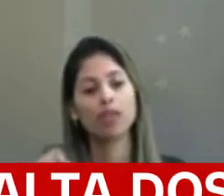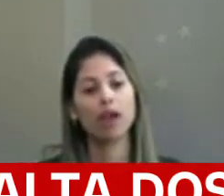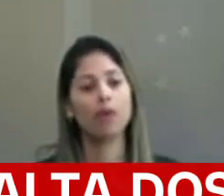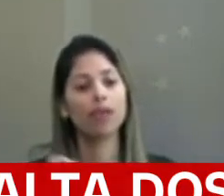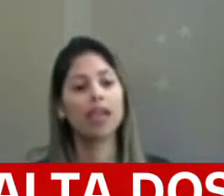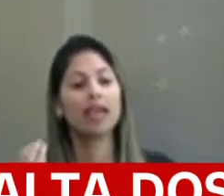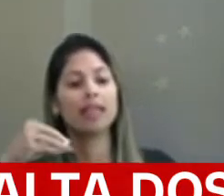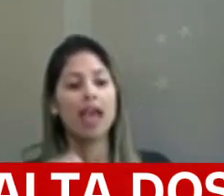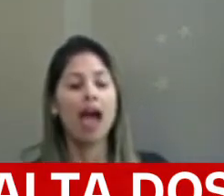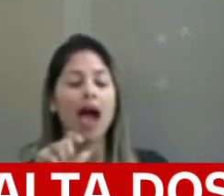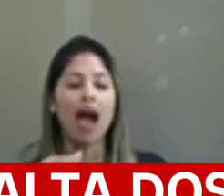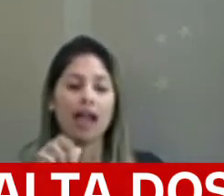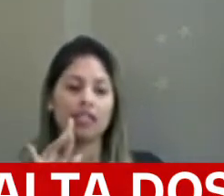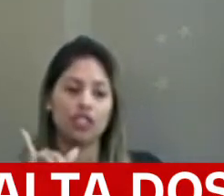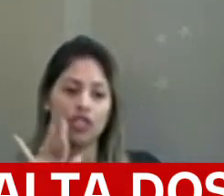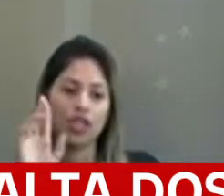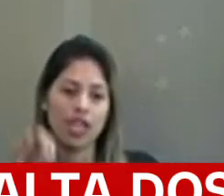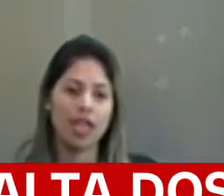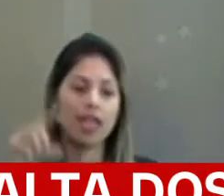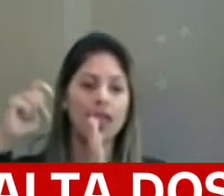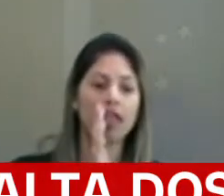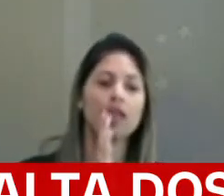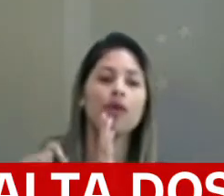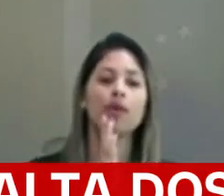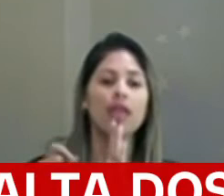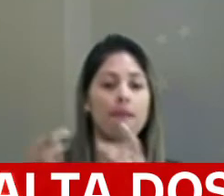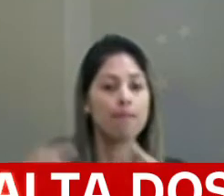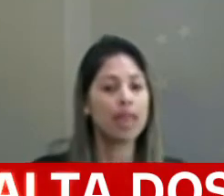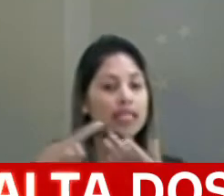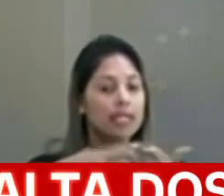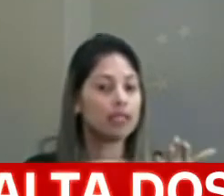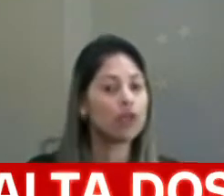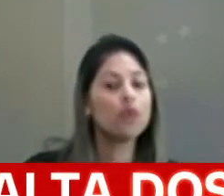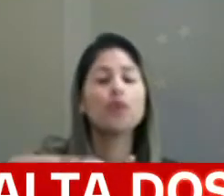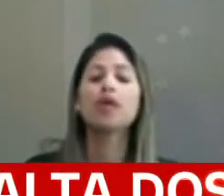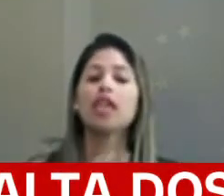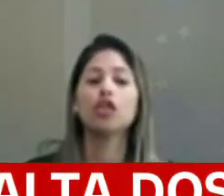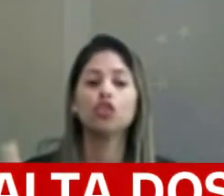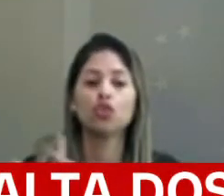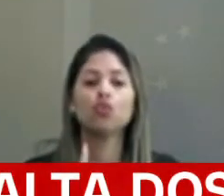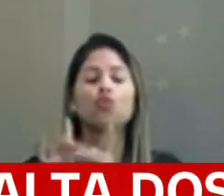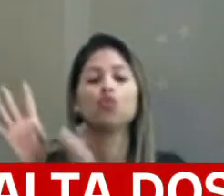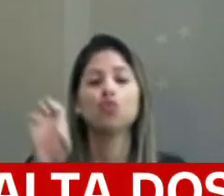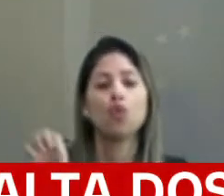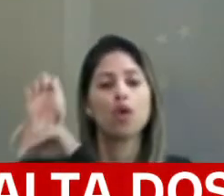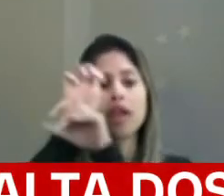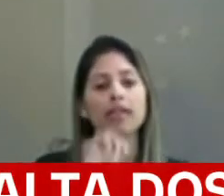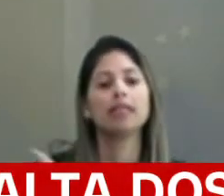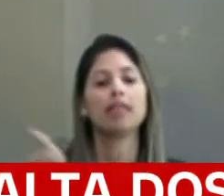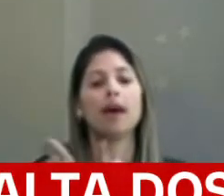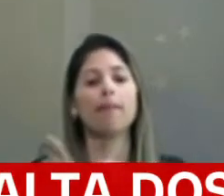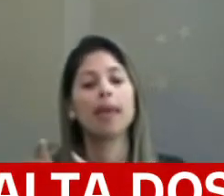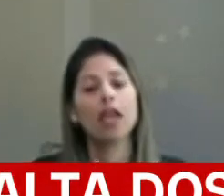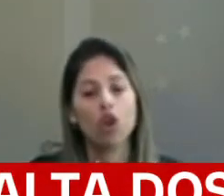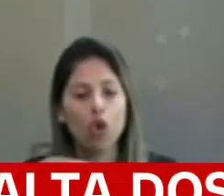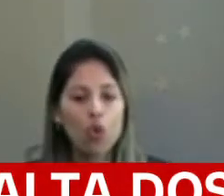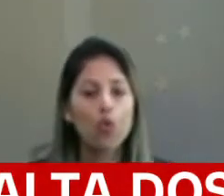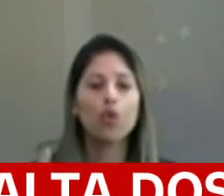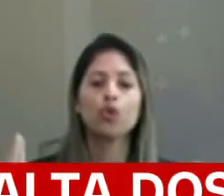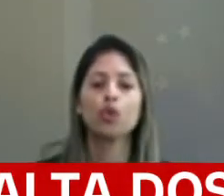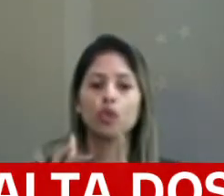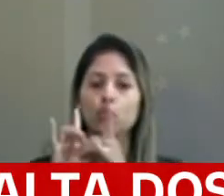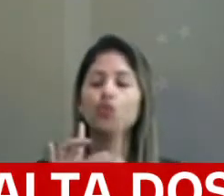da alíquota ad rem, porque é preciso fazer encontro de contas entre os estados, e nesses encontros de contas nós